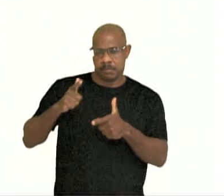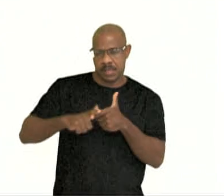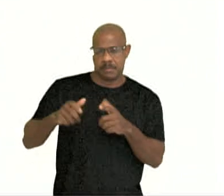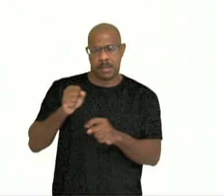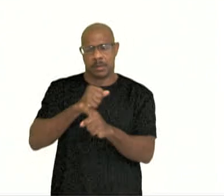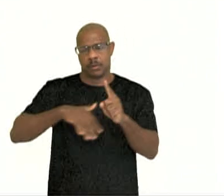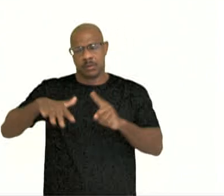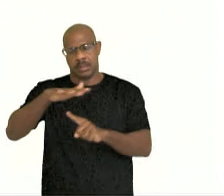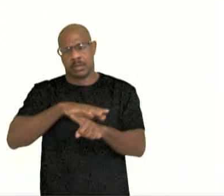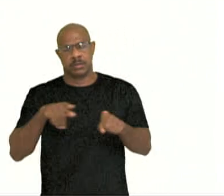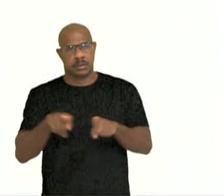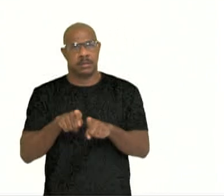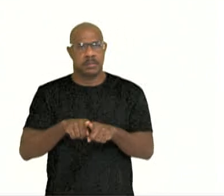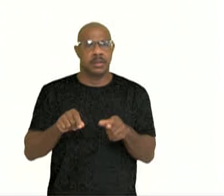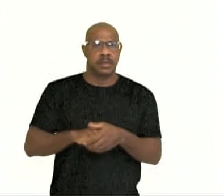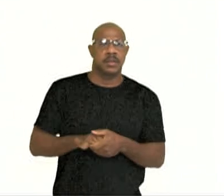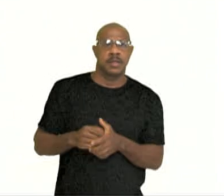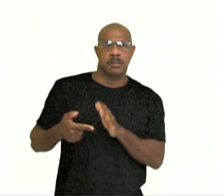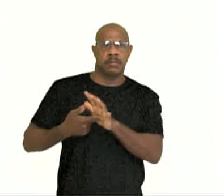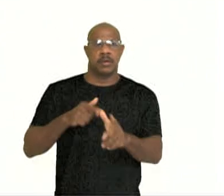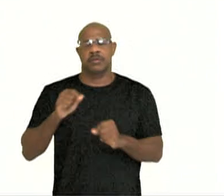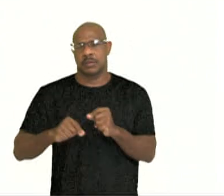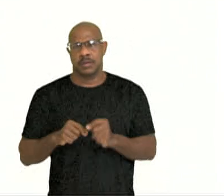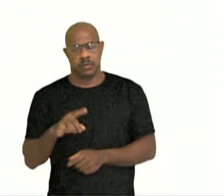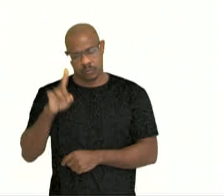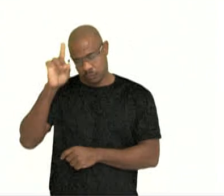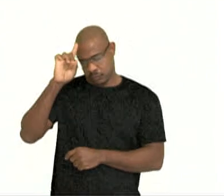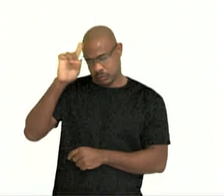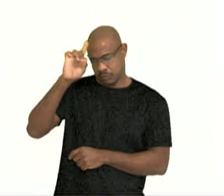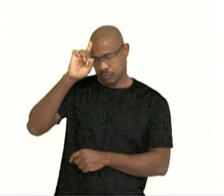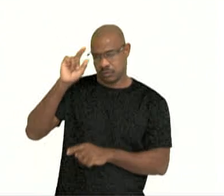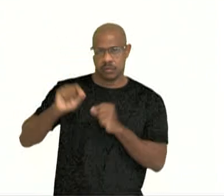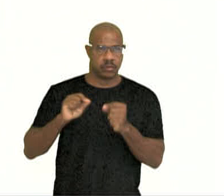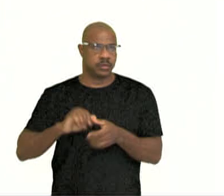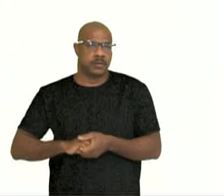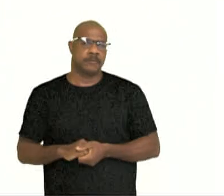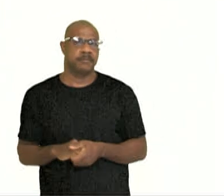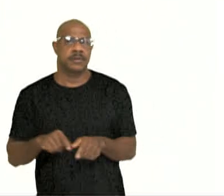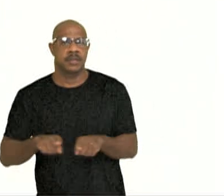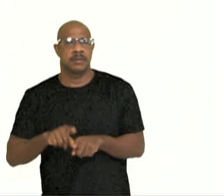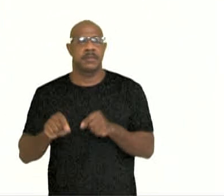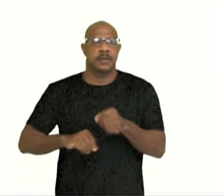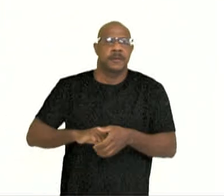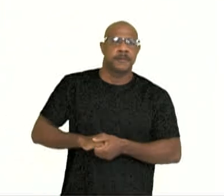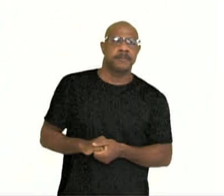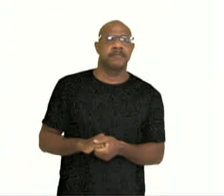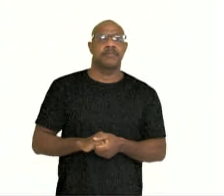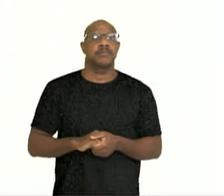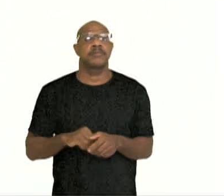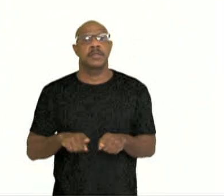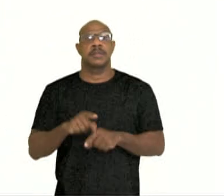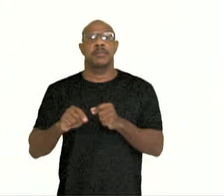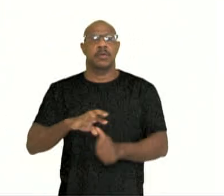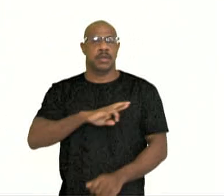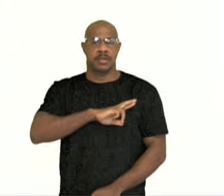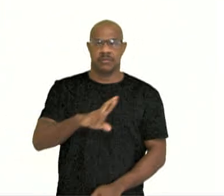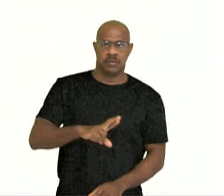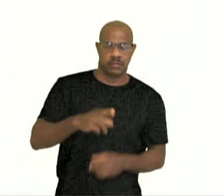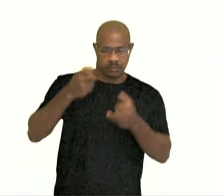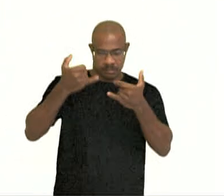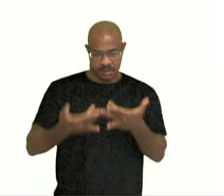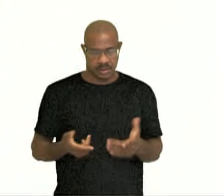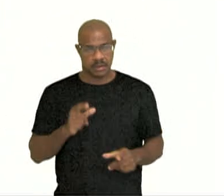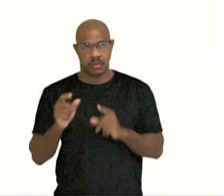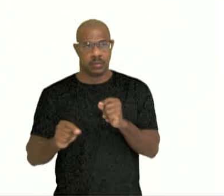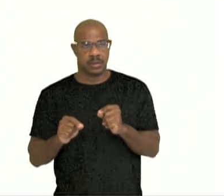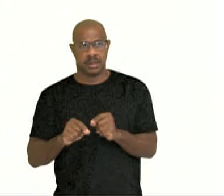sua essência o cotidiano, o profano, que é o contrário do religioso, o pecado, e o religioso,